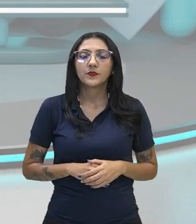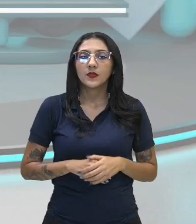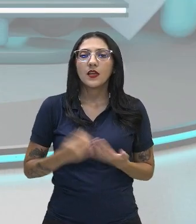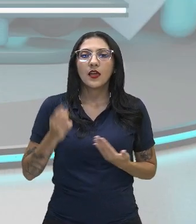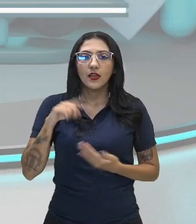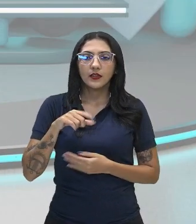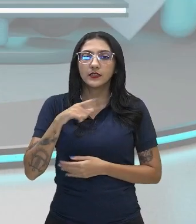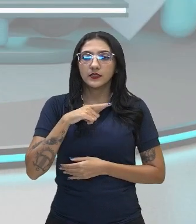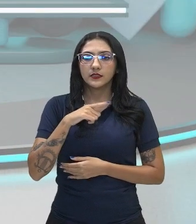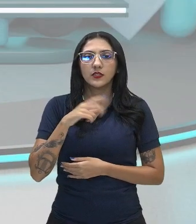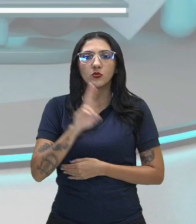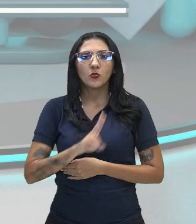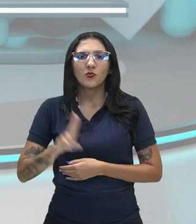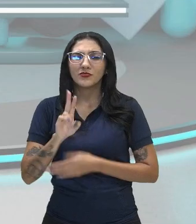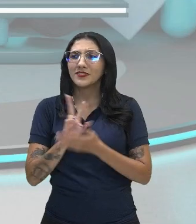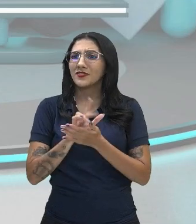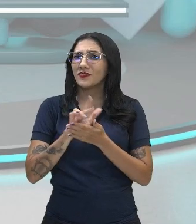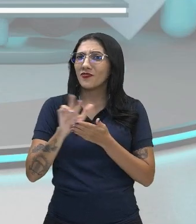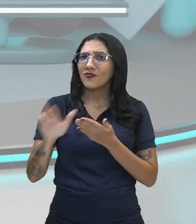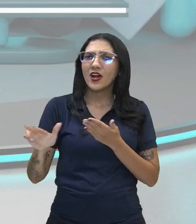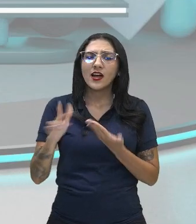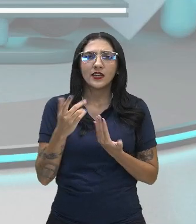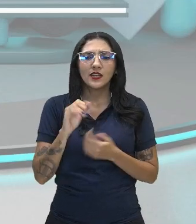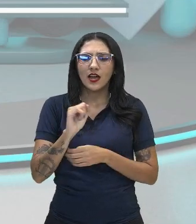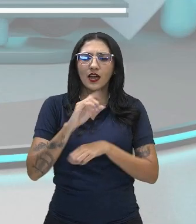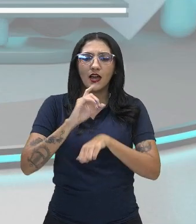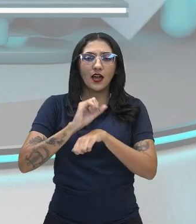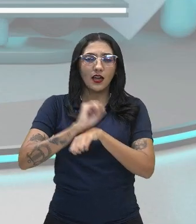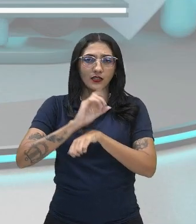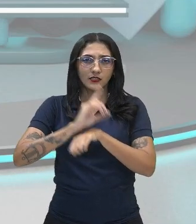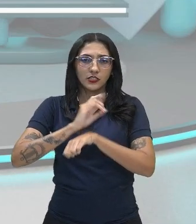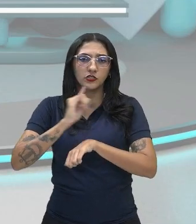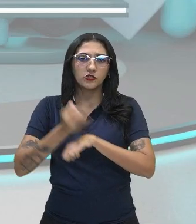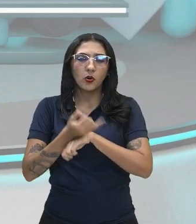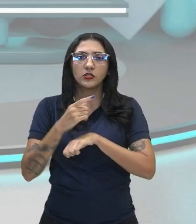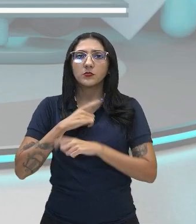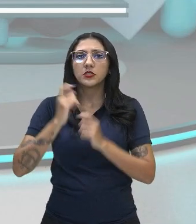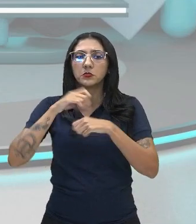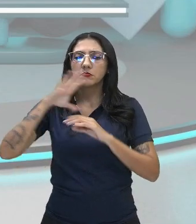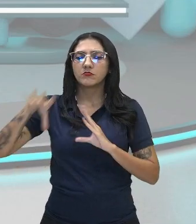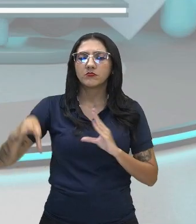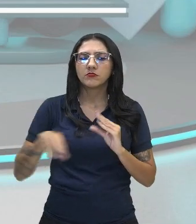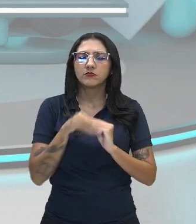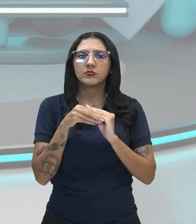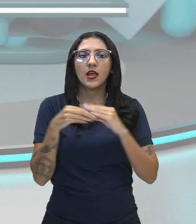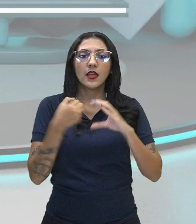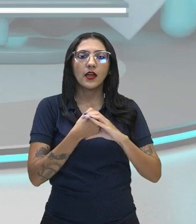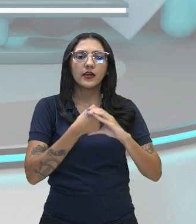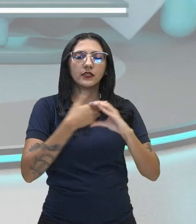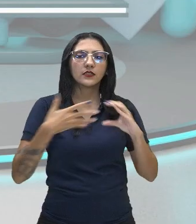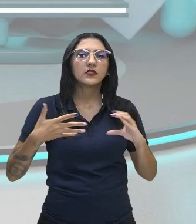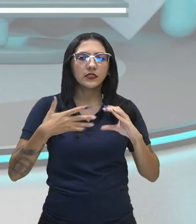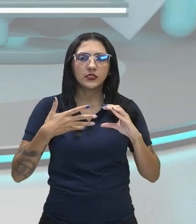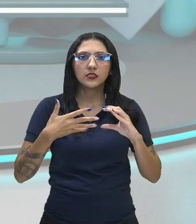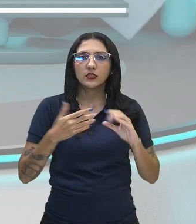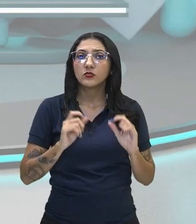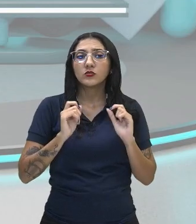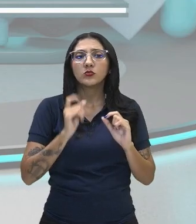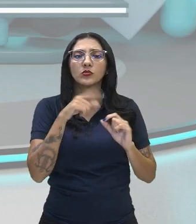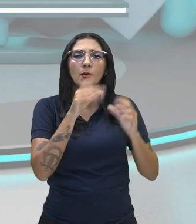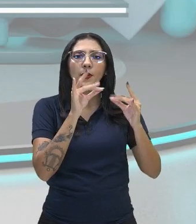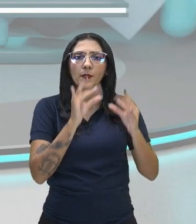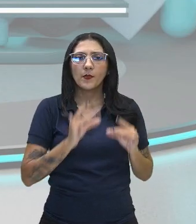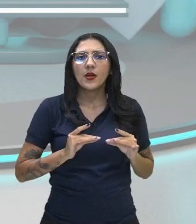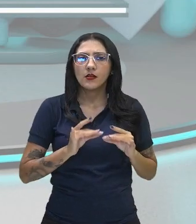utilizar muitos adjetivos para detalhar, para caracterizar o que está sendo descrito. É